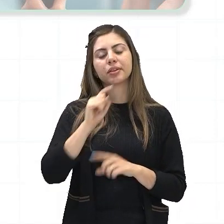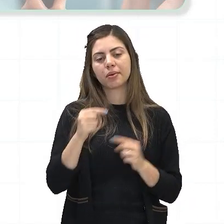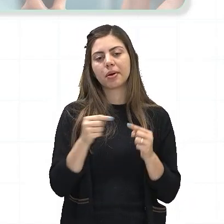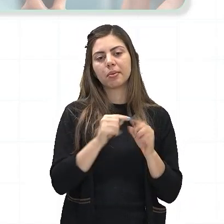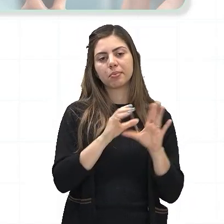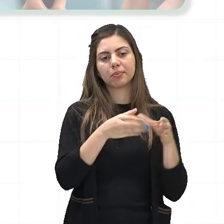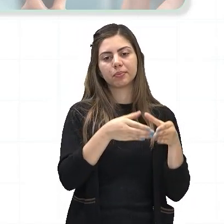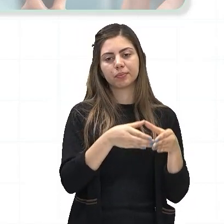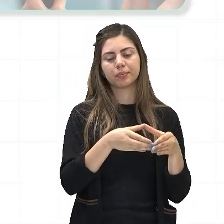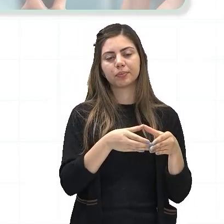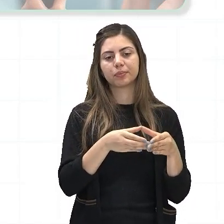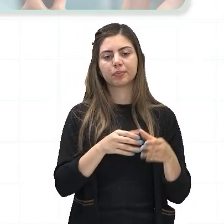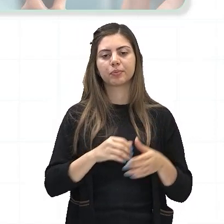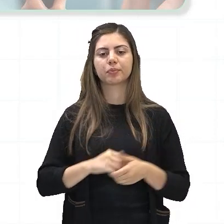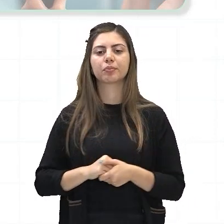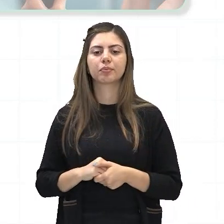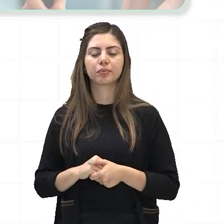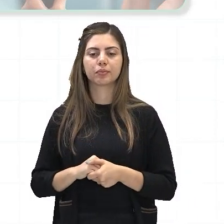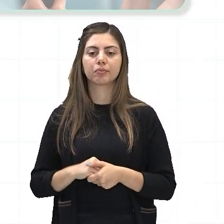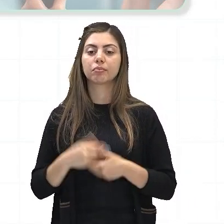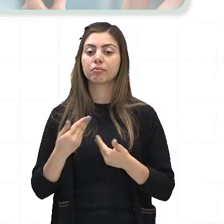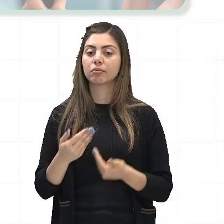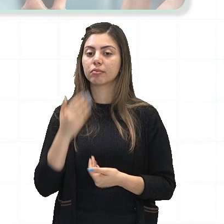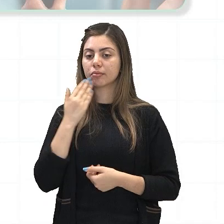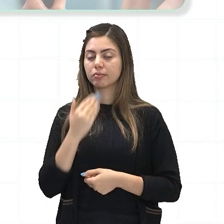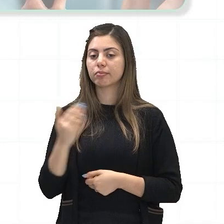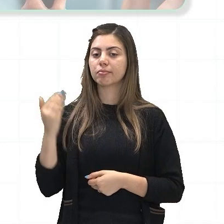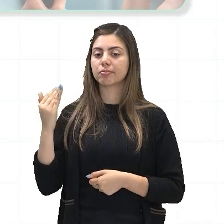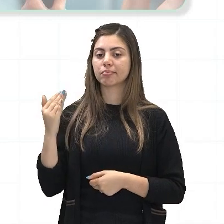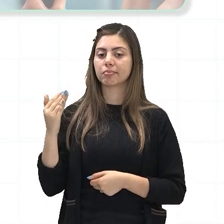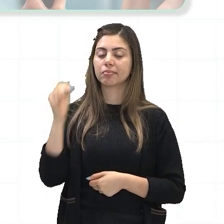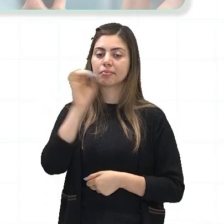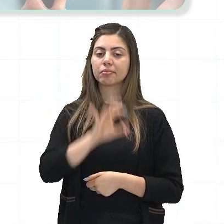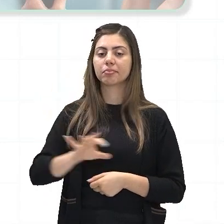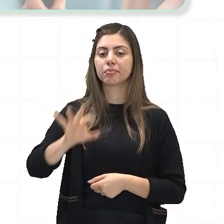resistivo. Olha só, aí na imagem você observa, lá na